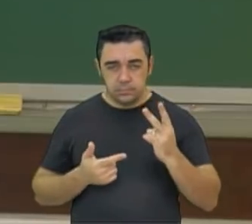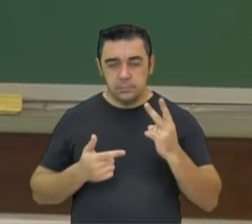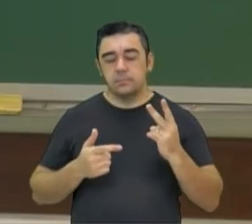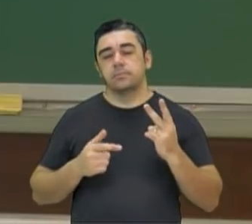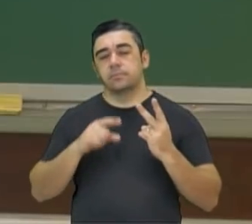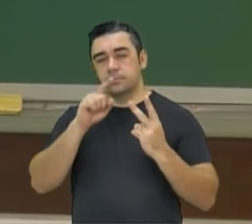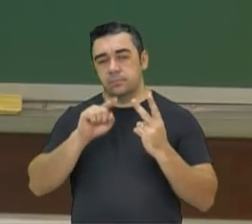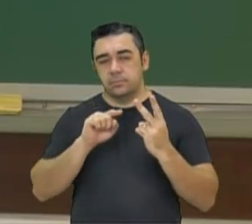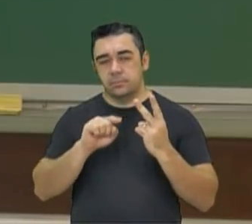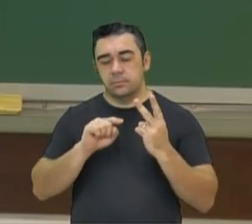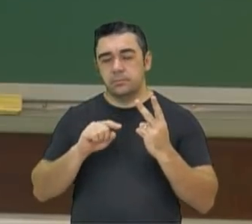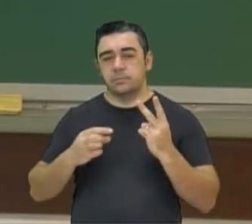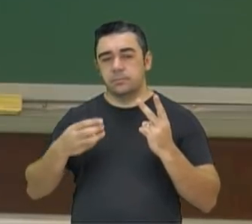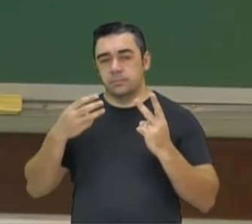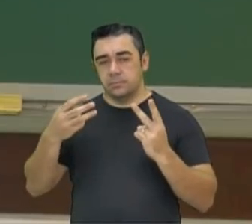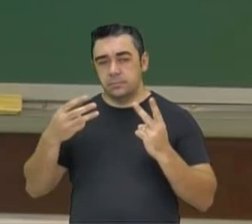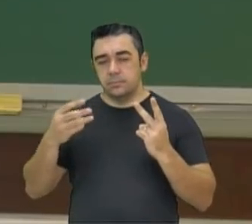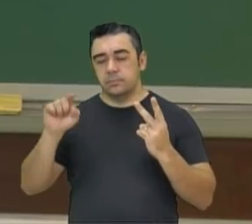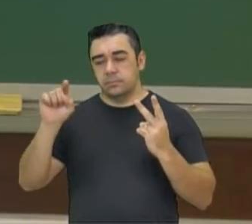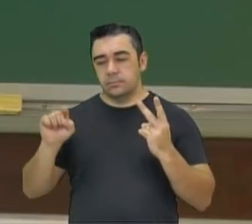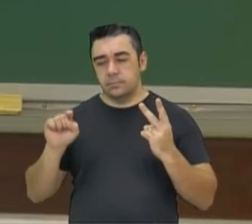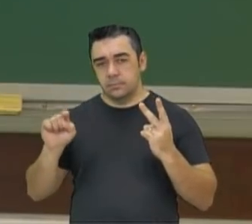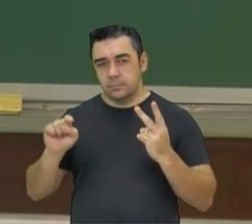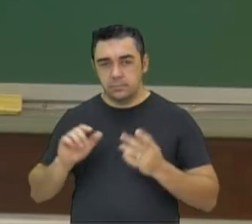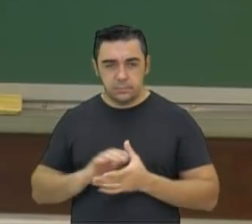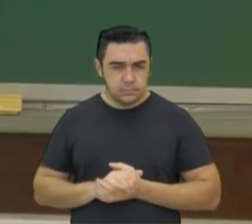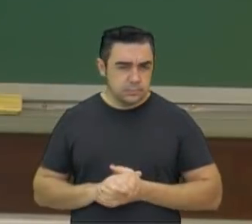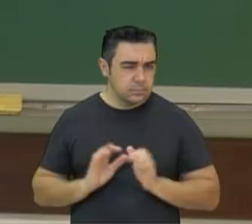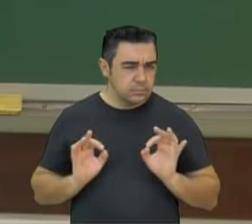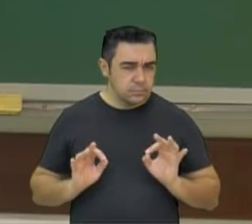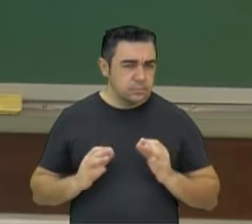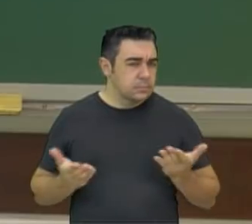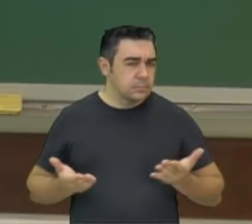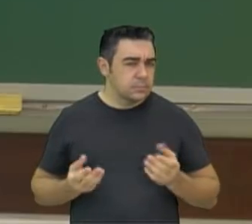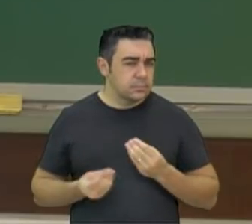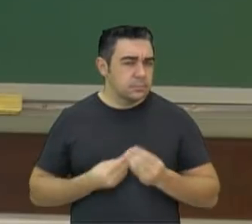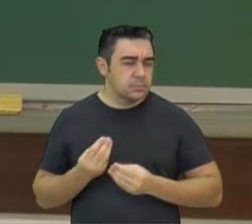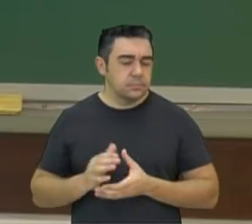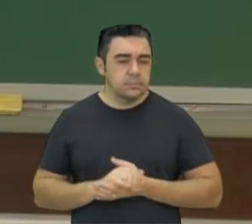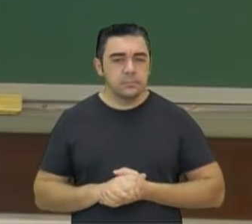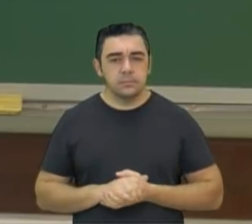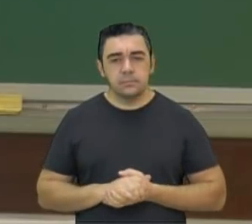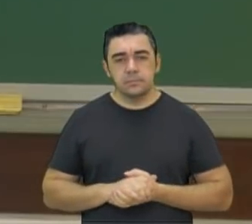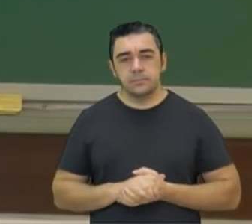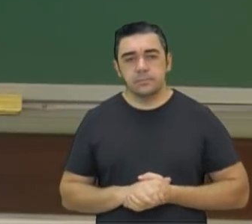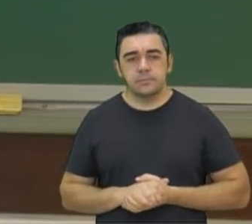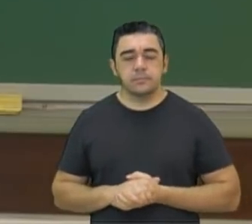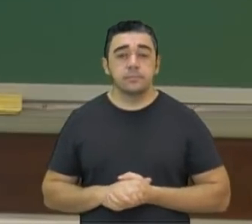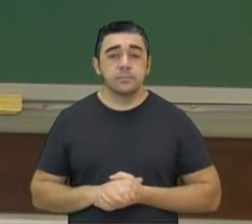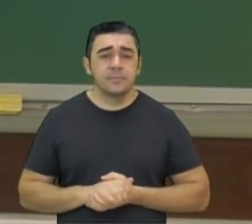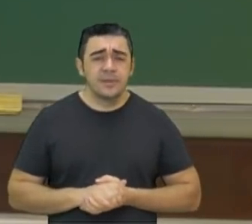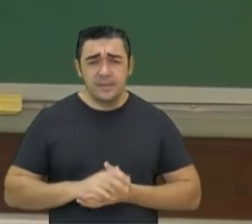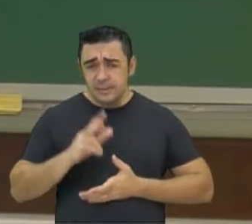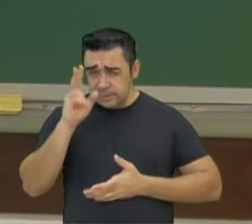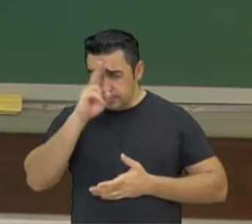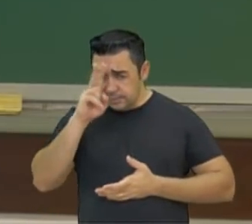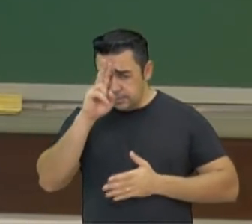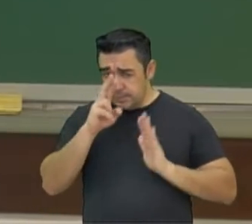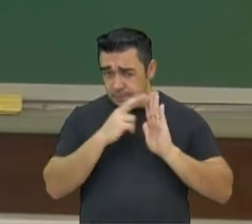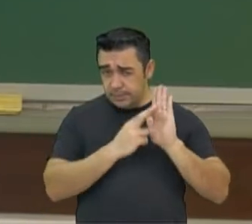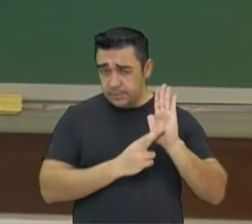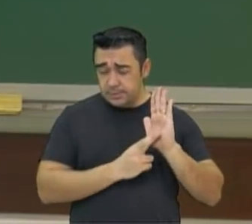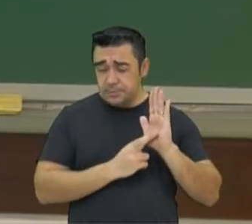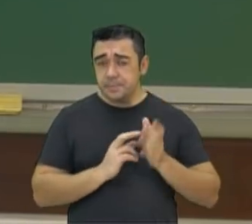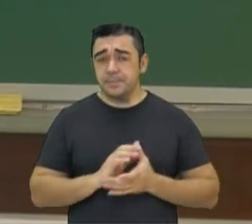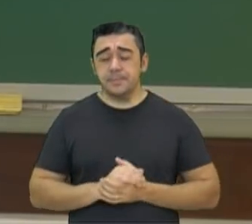fatorial multiplicado por 3 fatorial. E agora, como que a gente resolve? Como que a gente faz 5